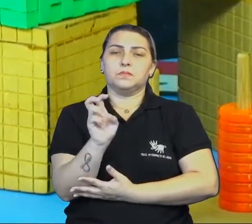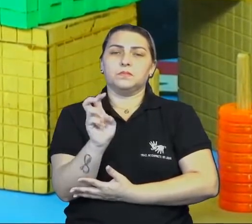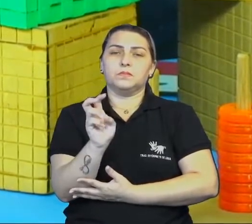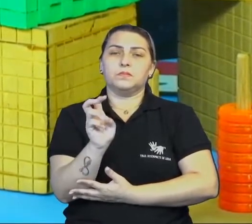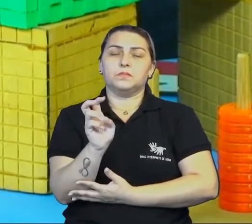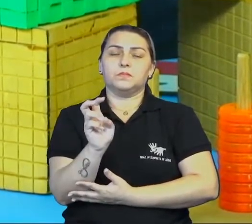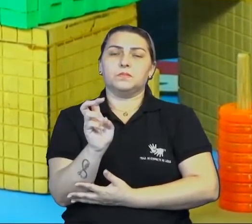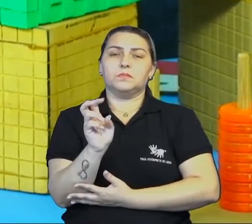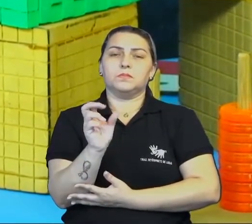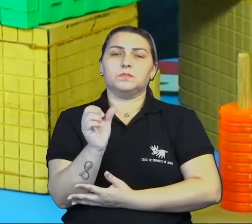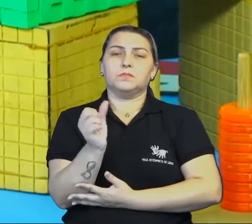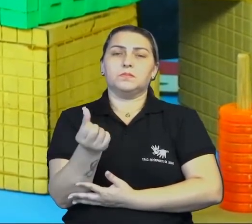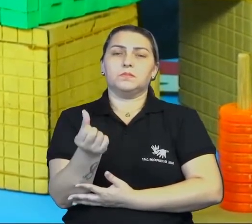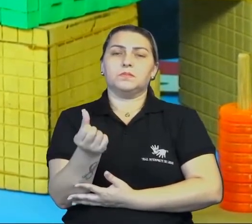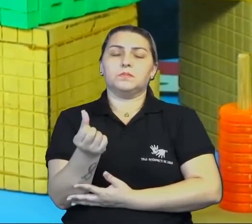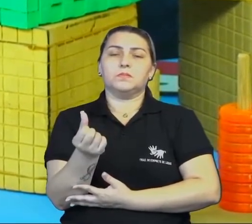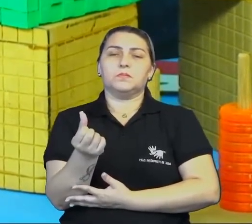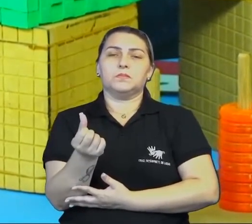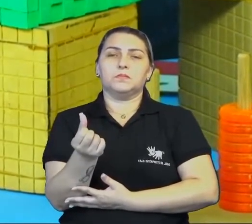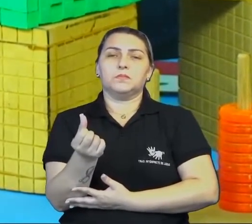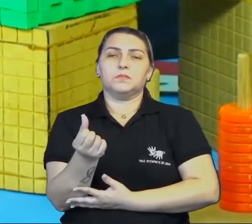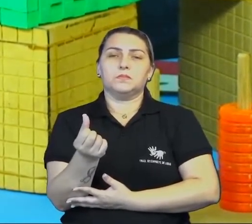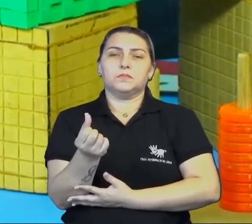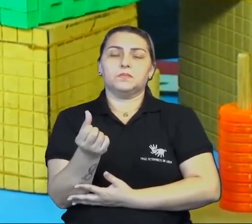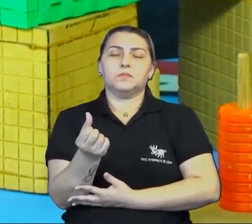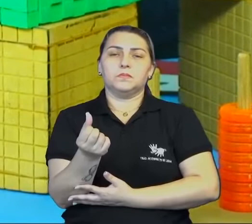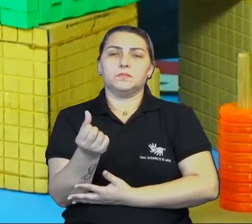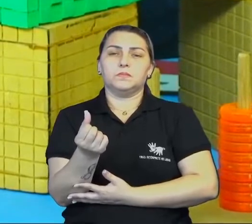4, 5,